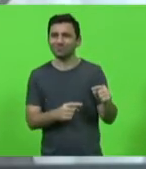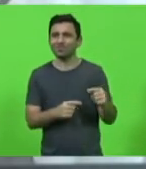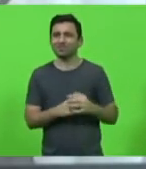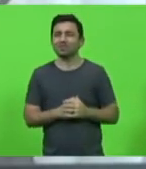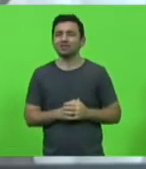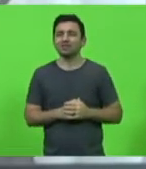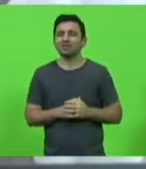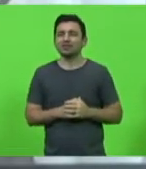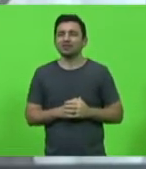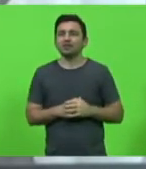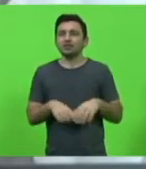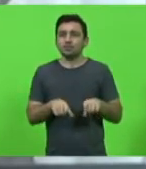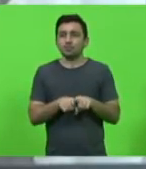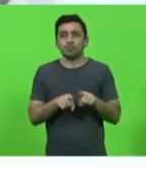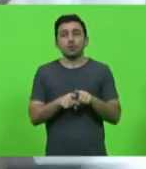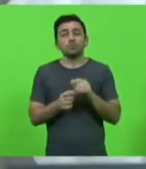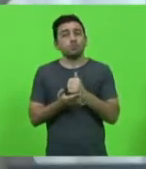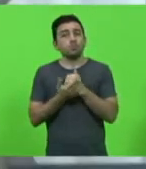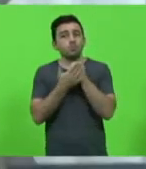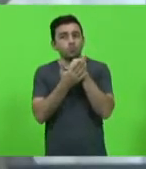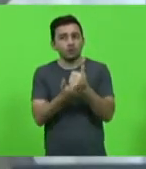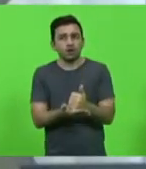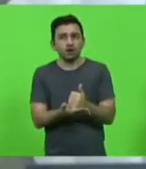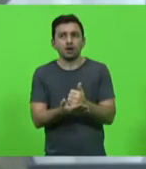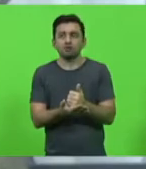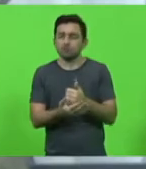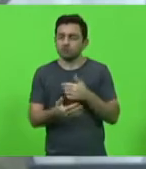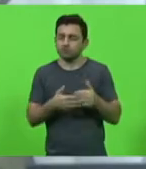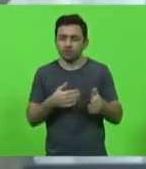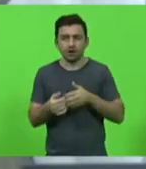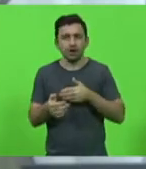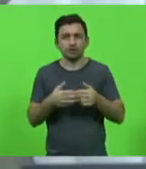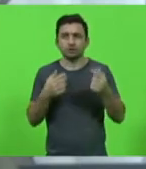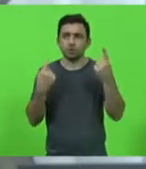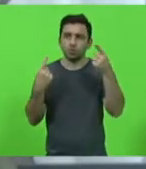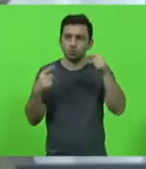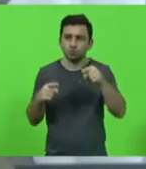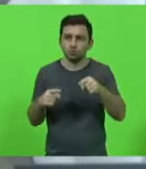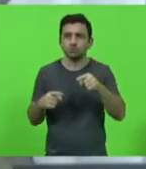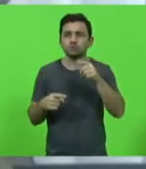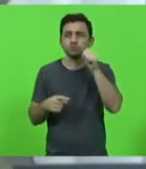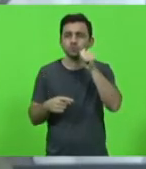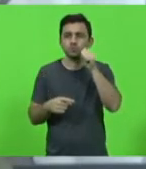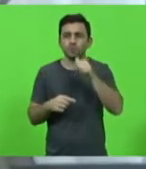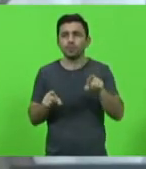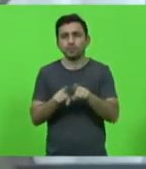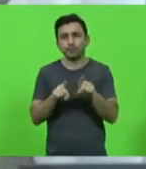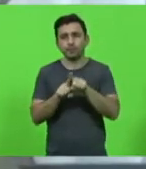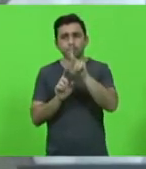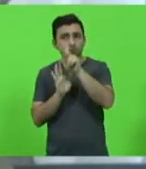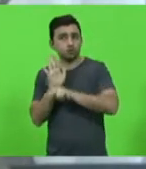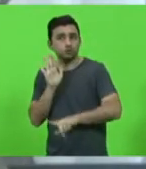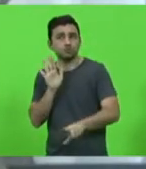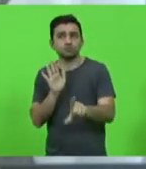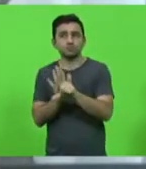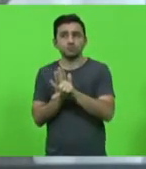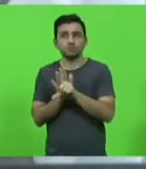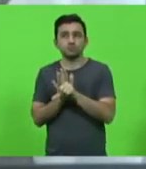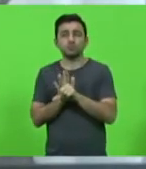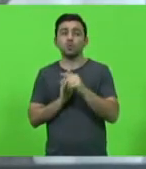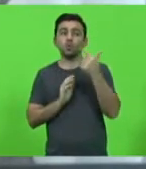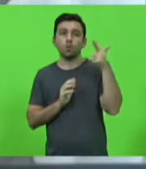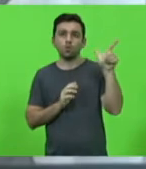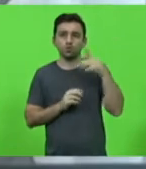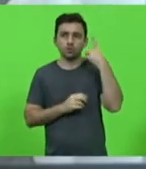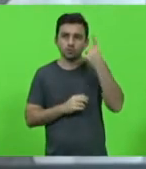a finalidade de abranger todas as formas de violência doméstica. Temos projetos de lei de outros